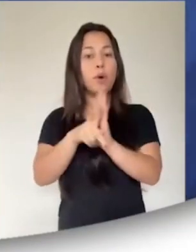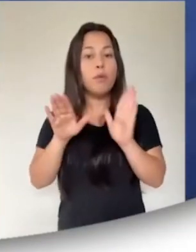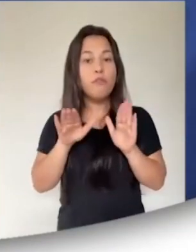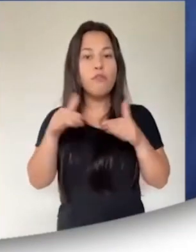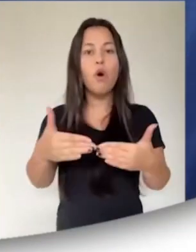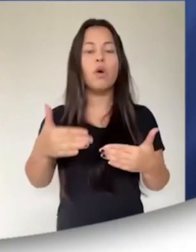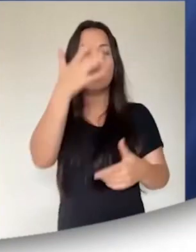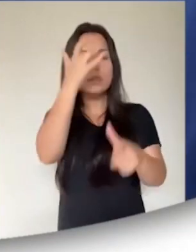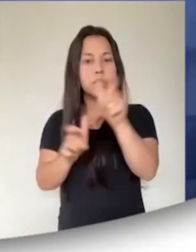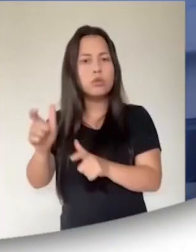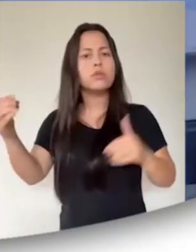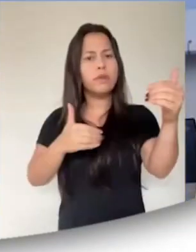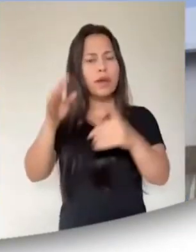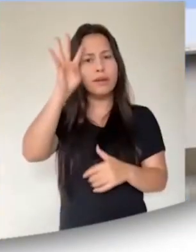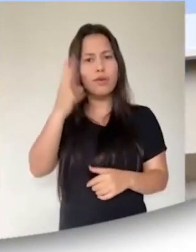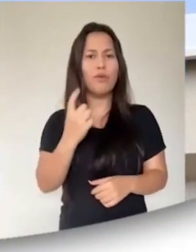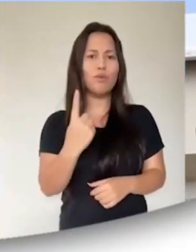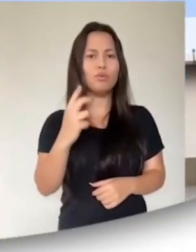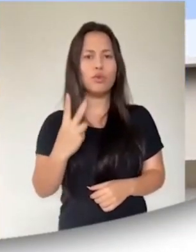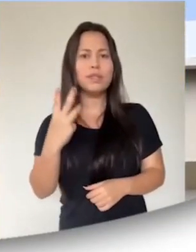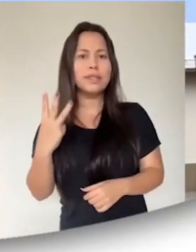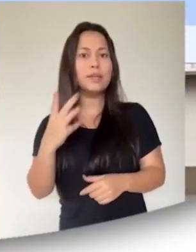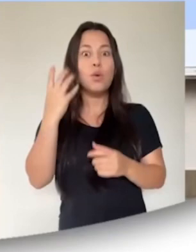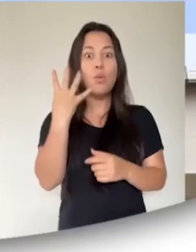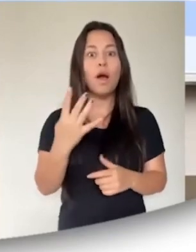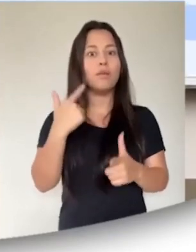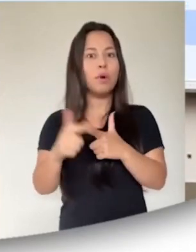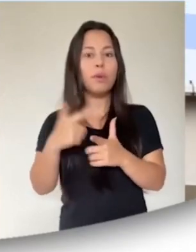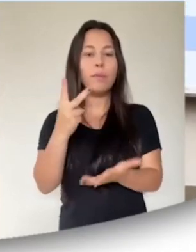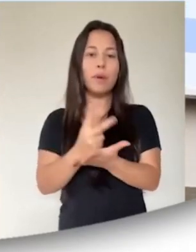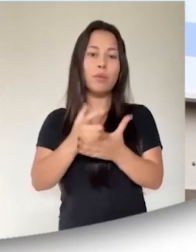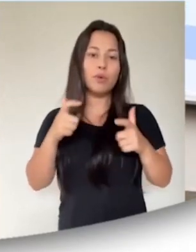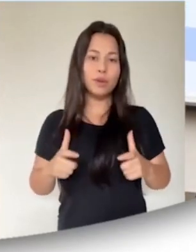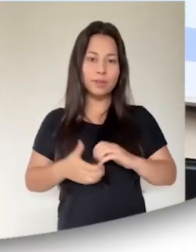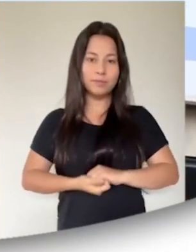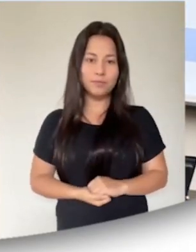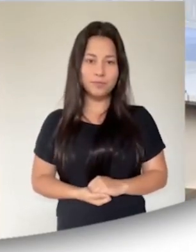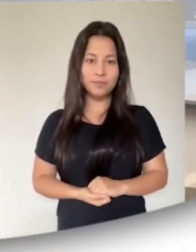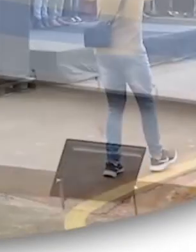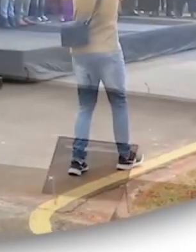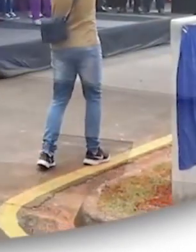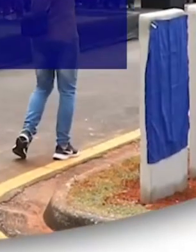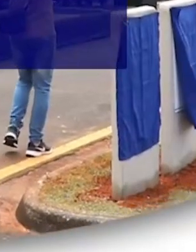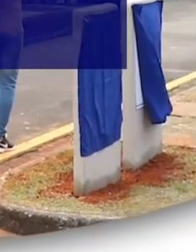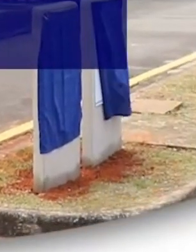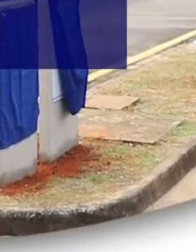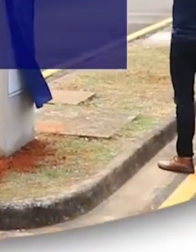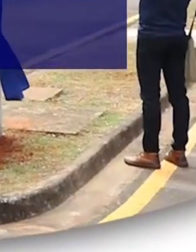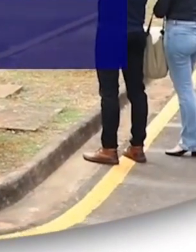atendem a população de maneira centralizada, onde as pessoas vêm, resolvem um, dois, três, quatro problemas no mesmo lugar.